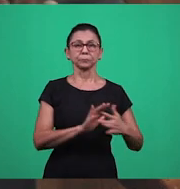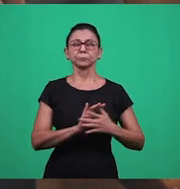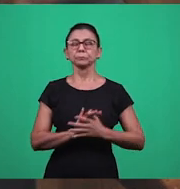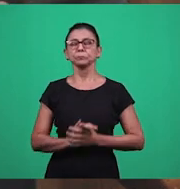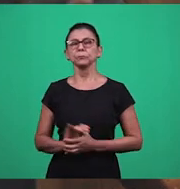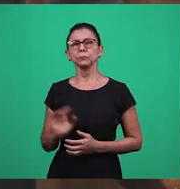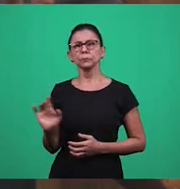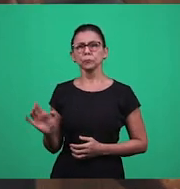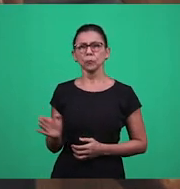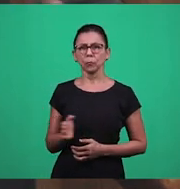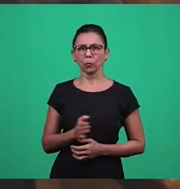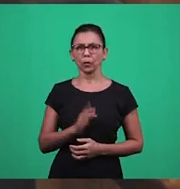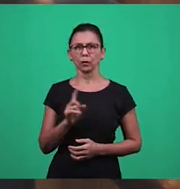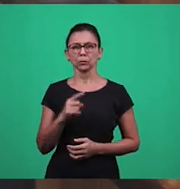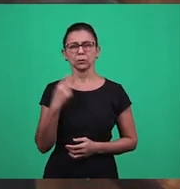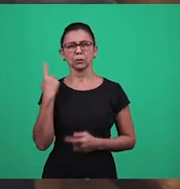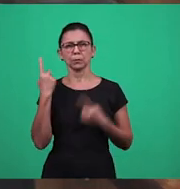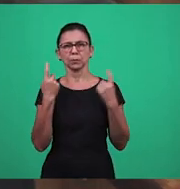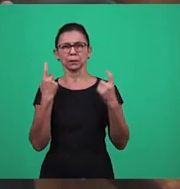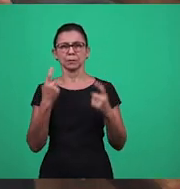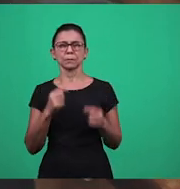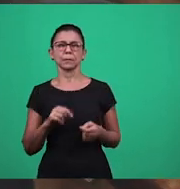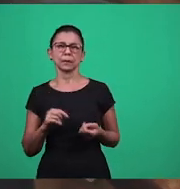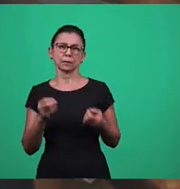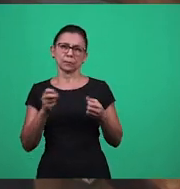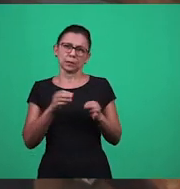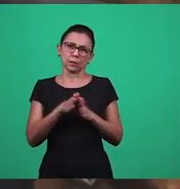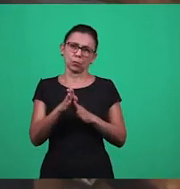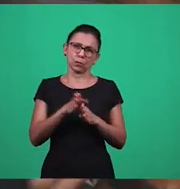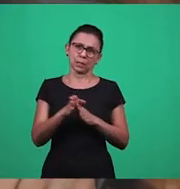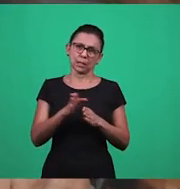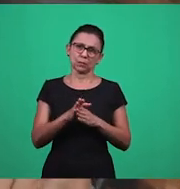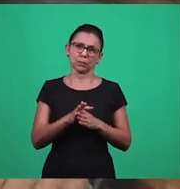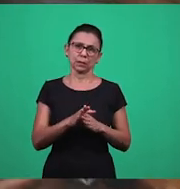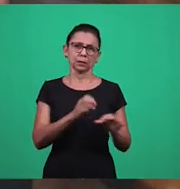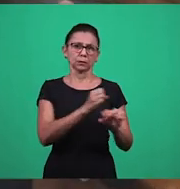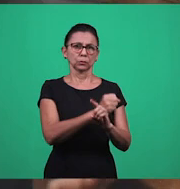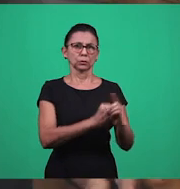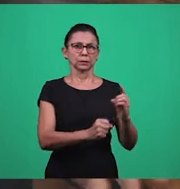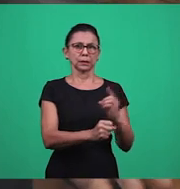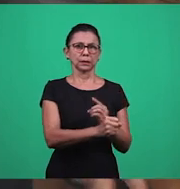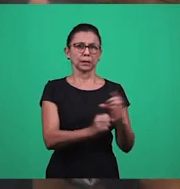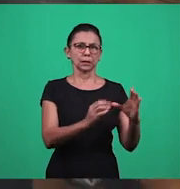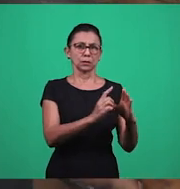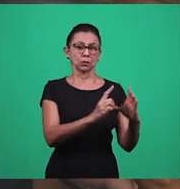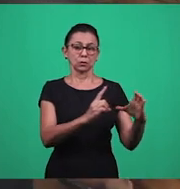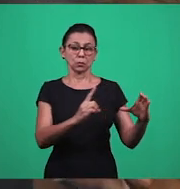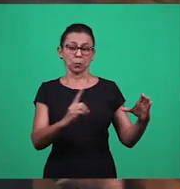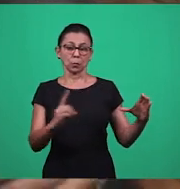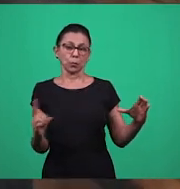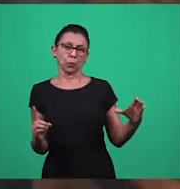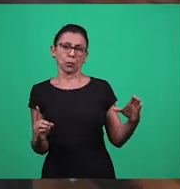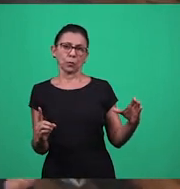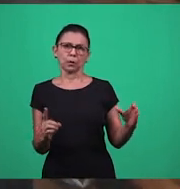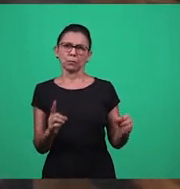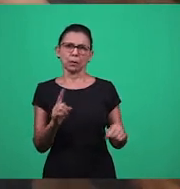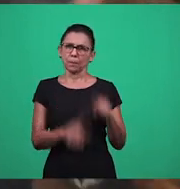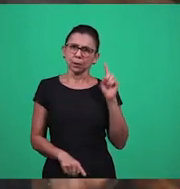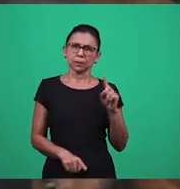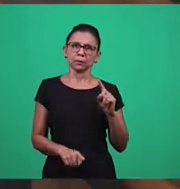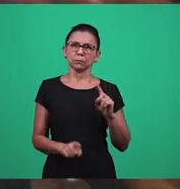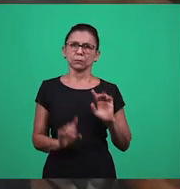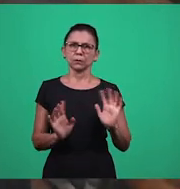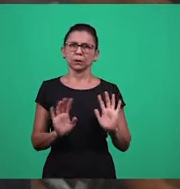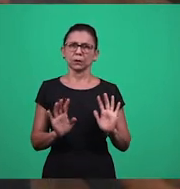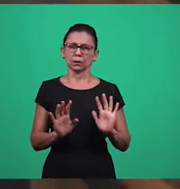que a gente tem preconizado, o Ministério da Saúde tem preconizado, é o distanciamento social. As pessoas estão mais reclusas, estão em casas, mas não é